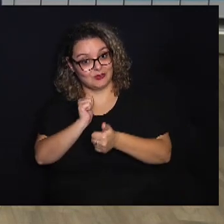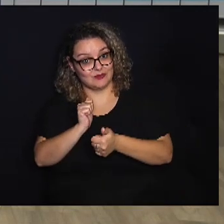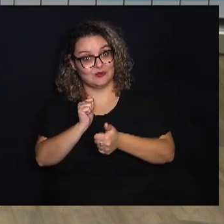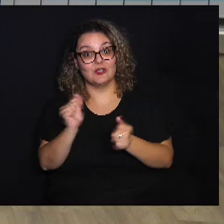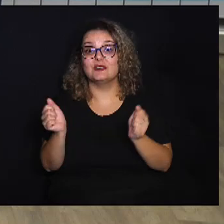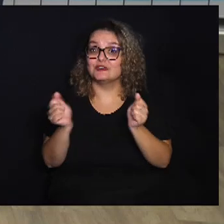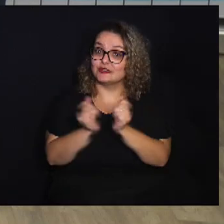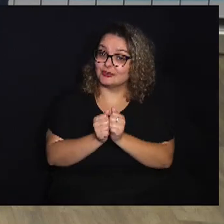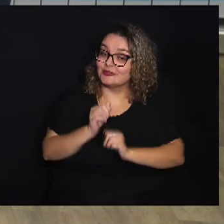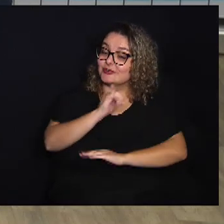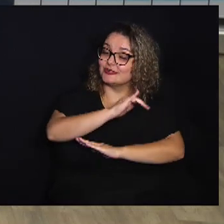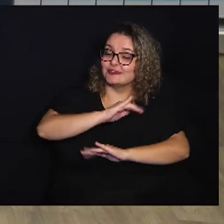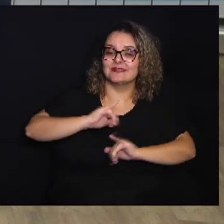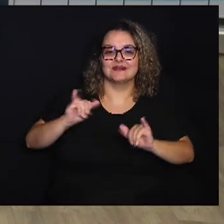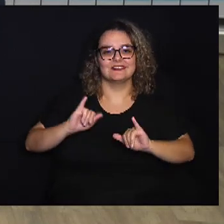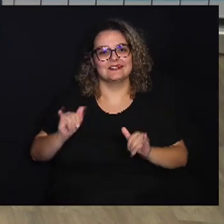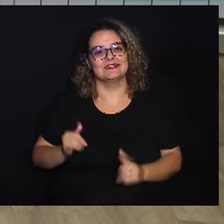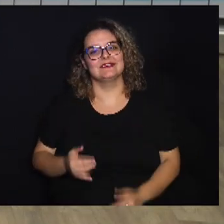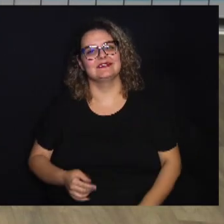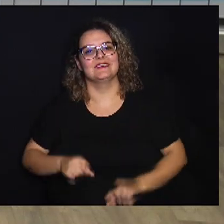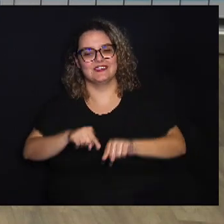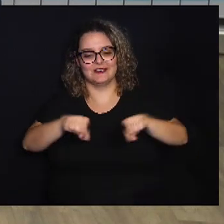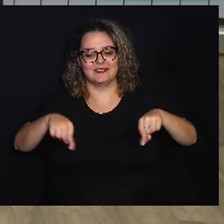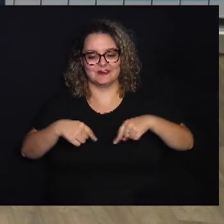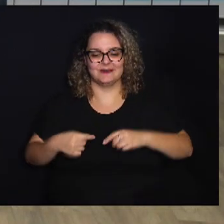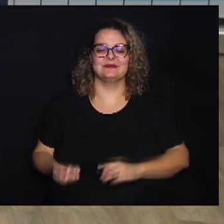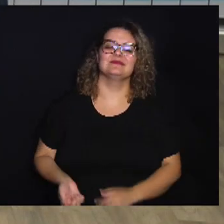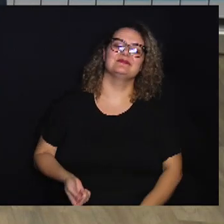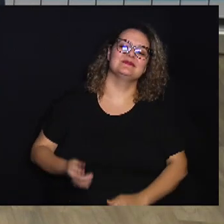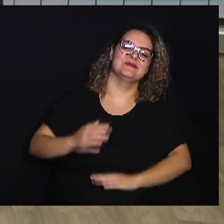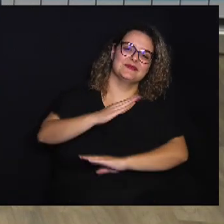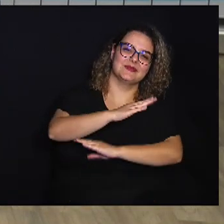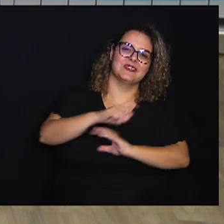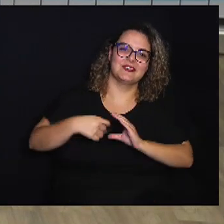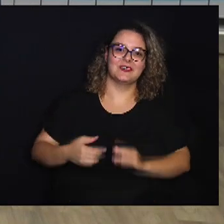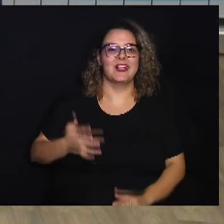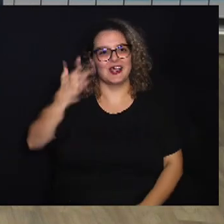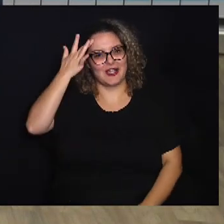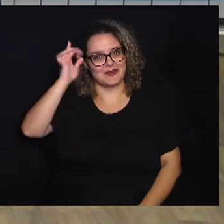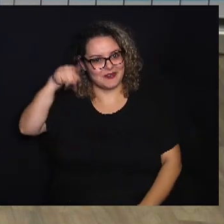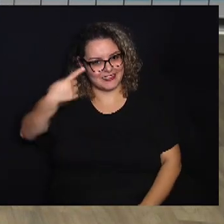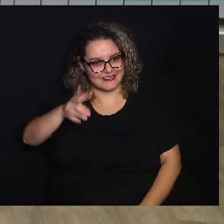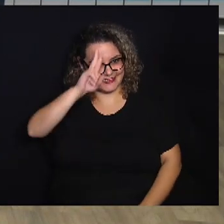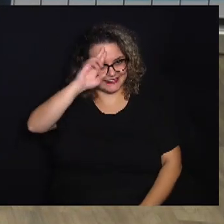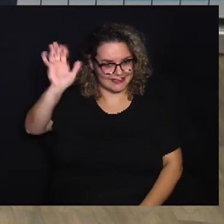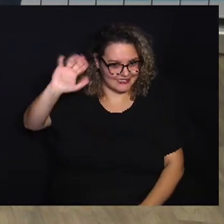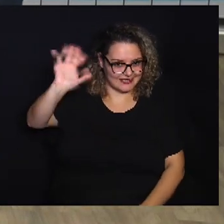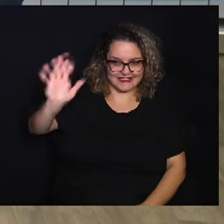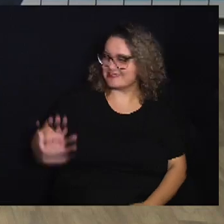Coladinho com o Jornal Câmara Notícia, o jornal retorna amanhã no meio-dia. Até lá. Tchau, tchau.